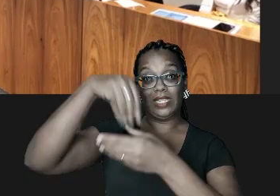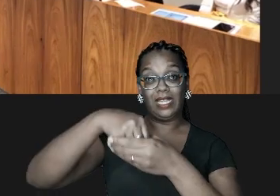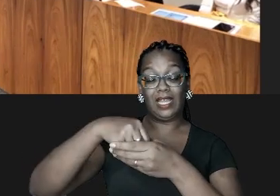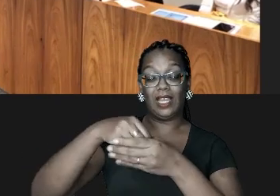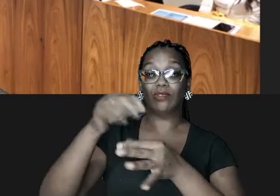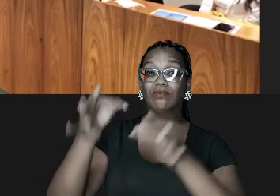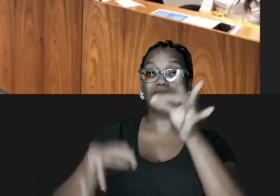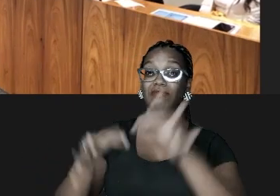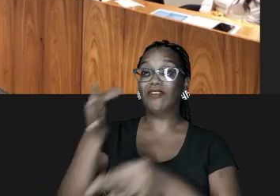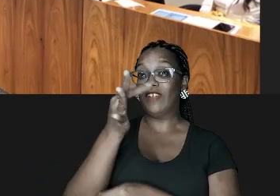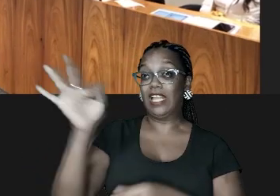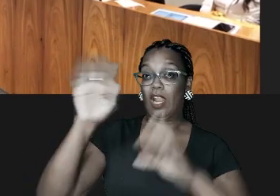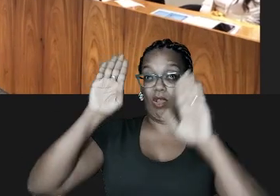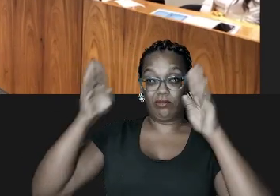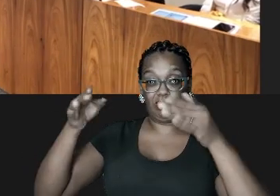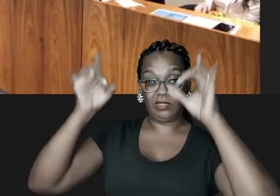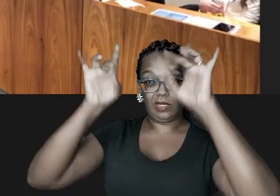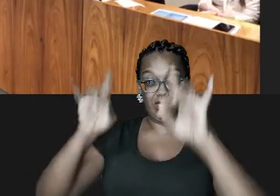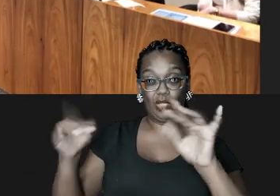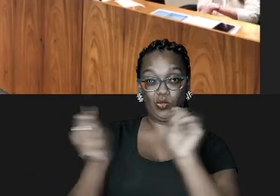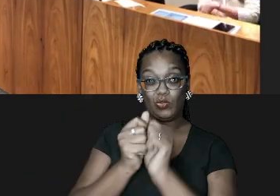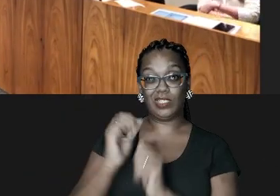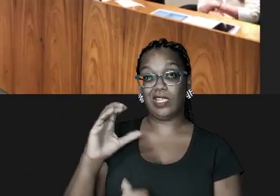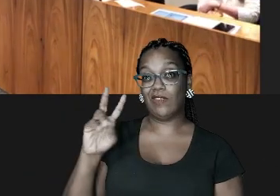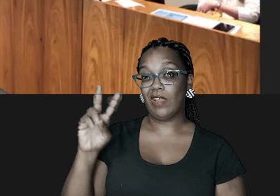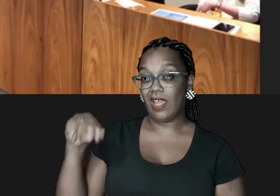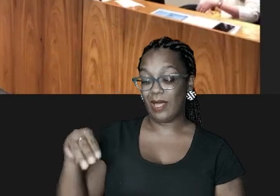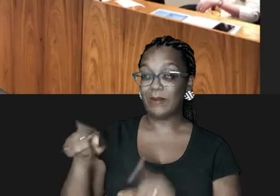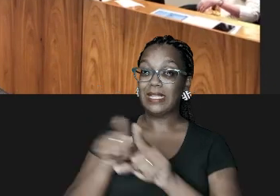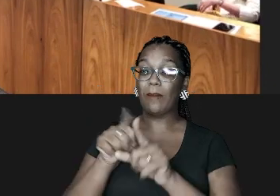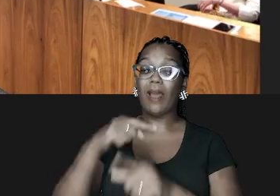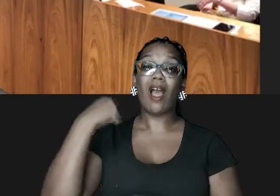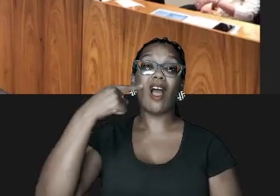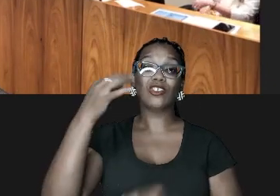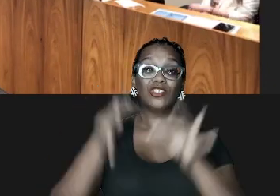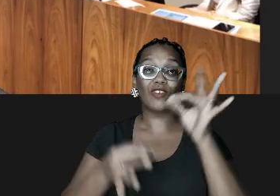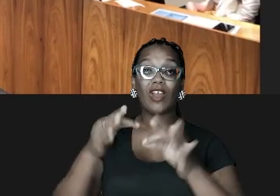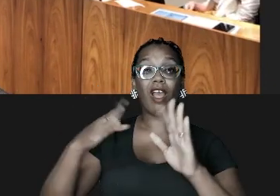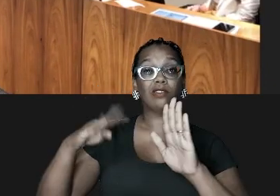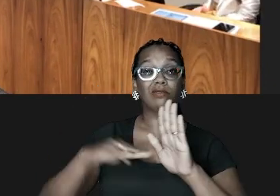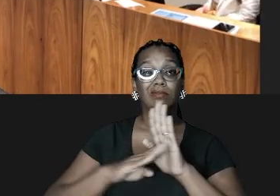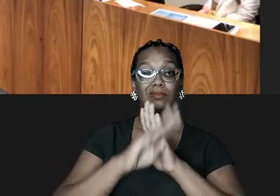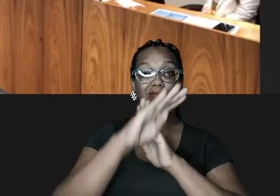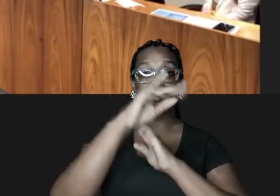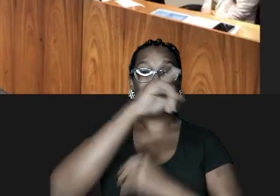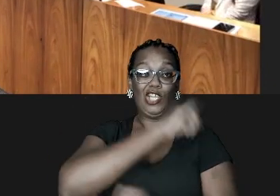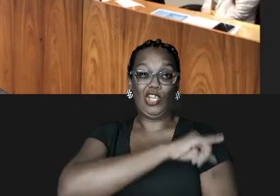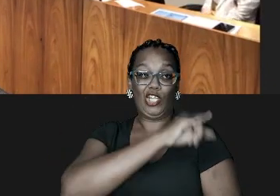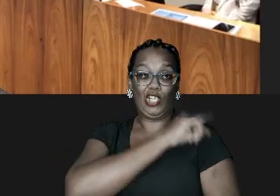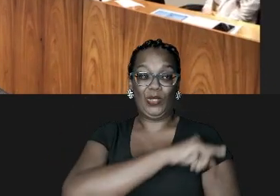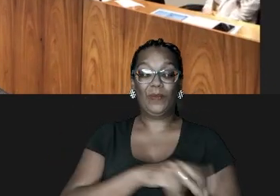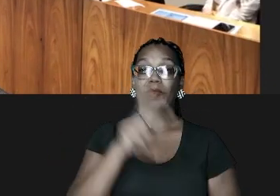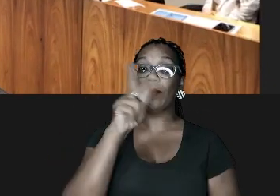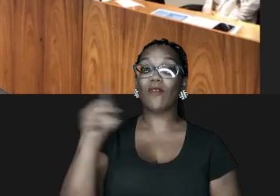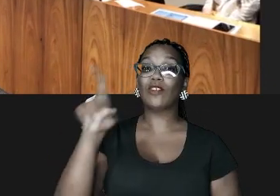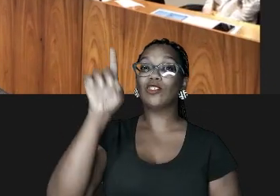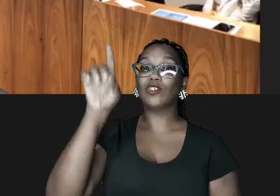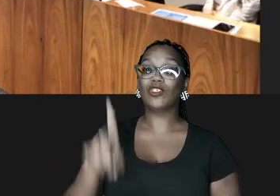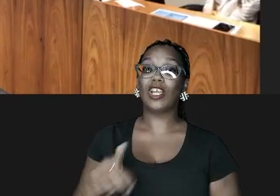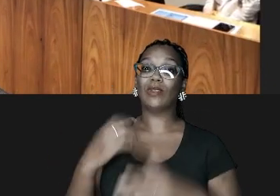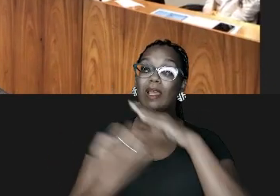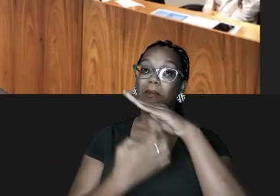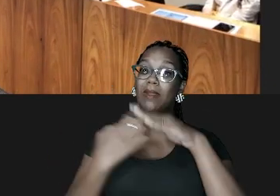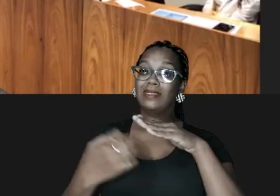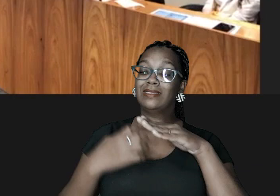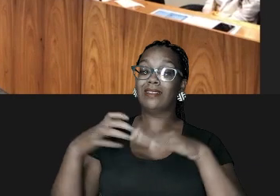procurador-chefe da procuradoria federal especializada junto a cvm foi também advogado da Bolsa de Valores do Rio de Janeiro